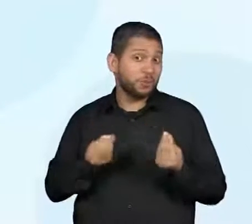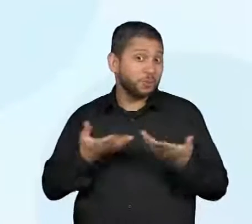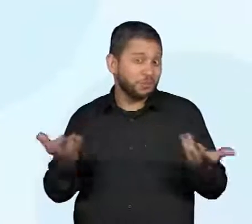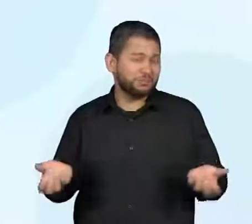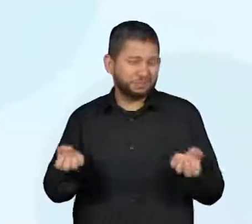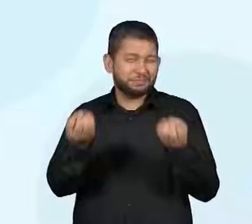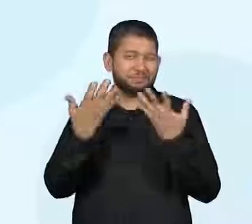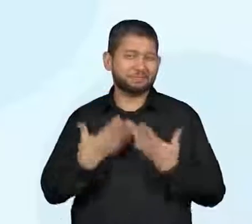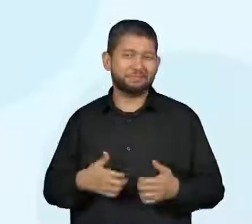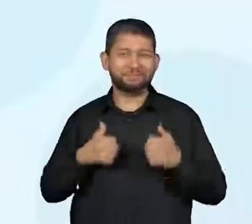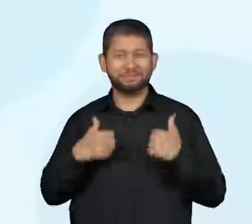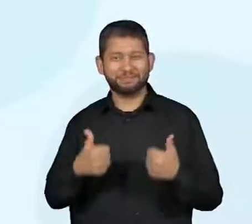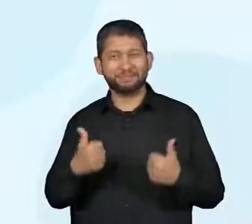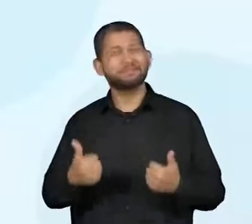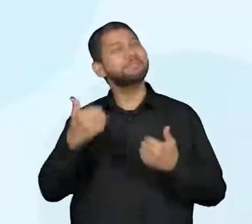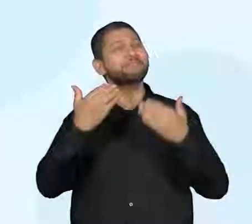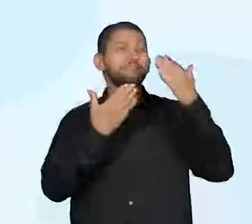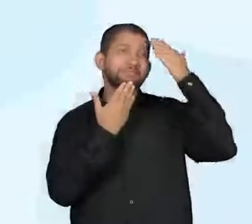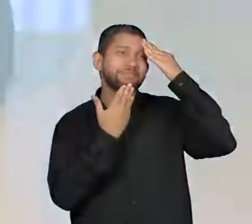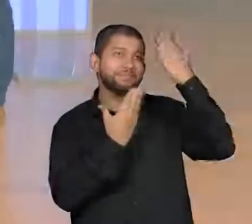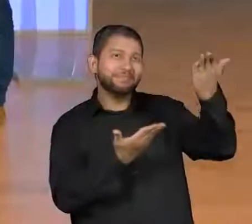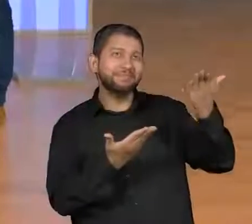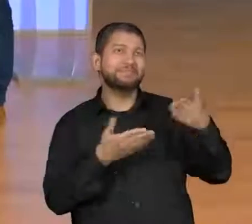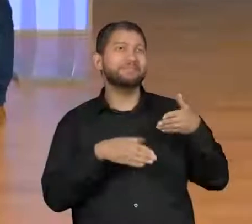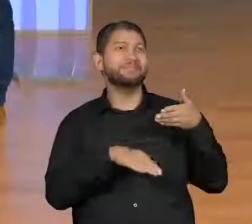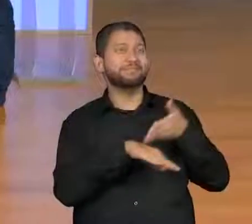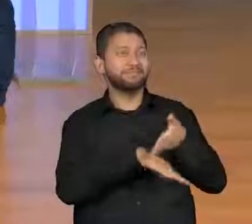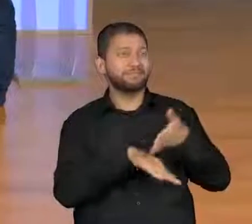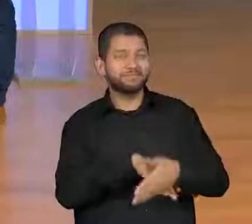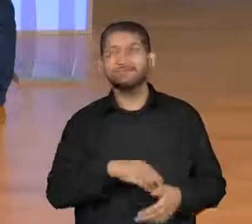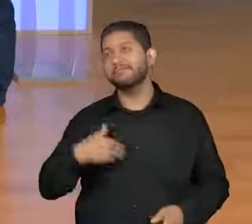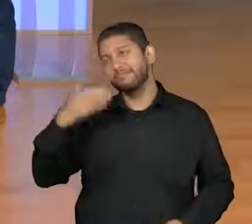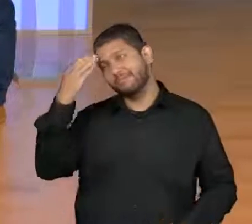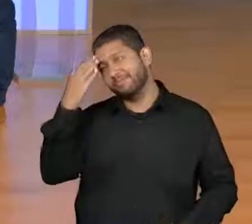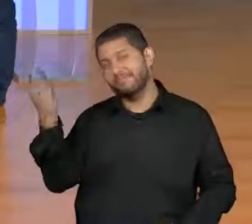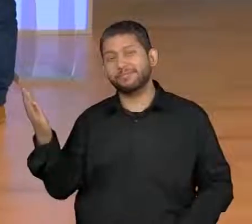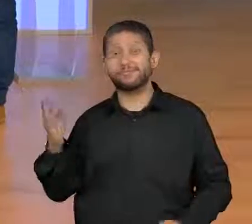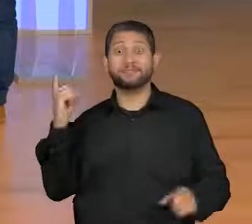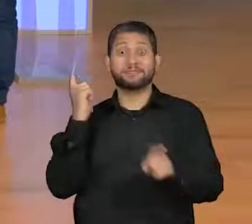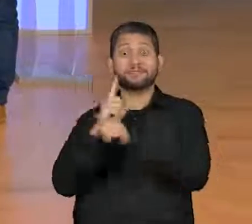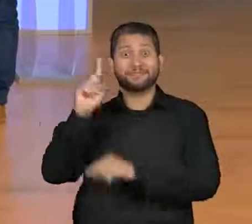assistir, ok? Muito obrigada pela participação, professor. Eu agradeço. E ó,